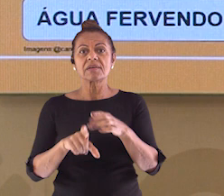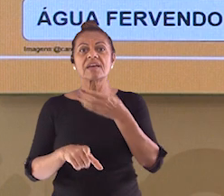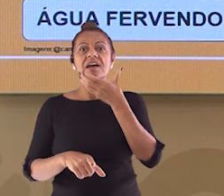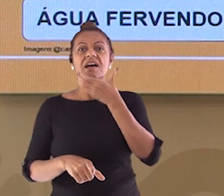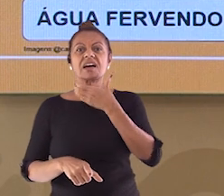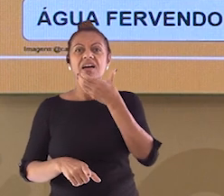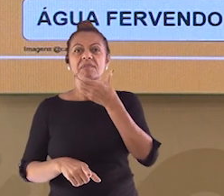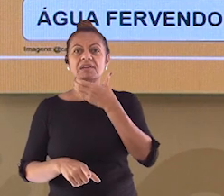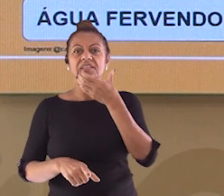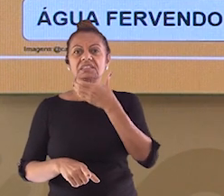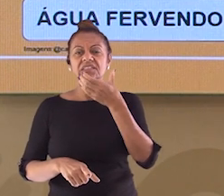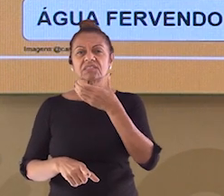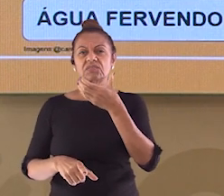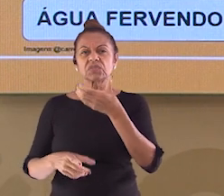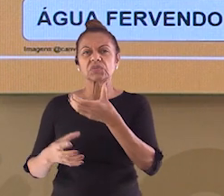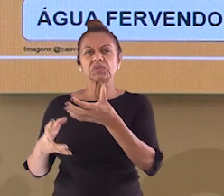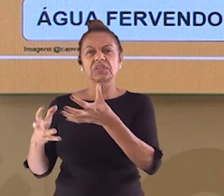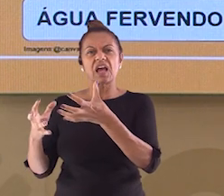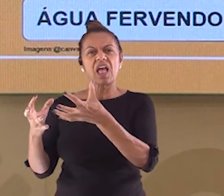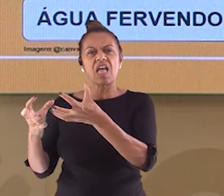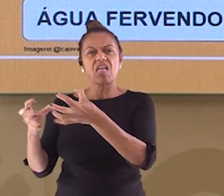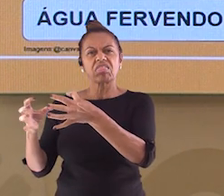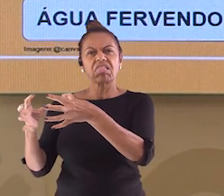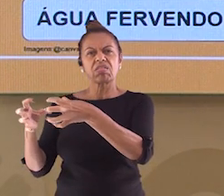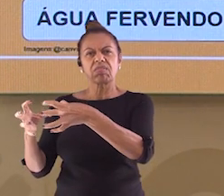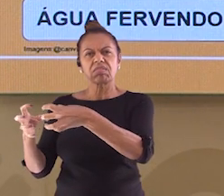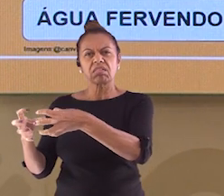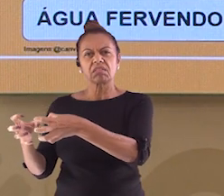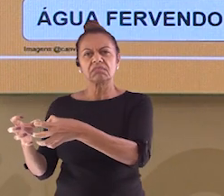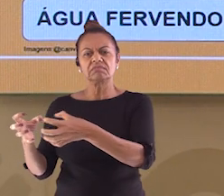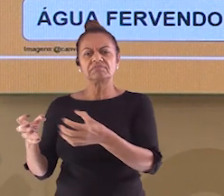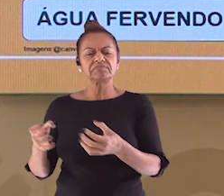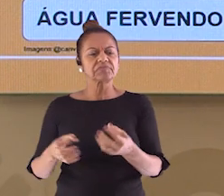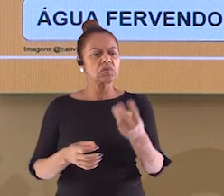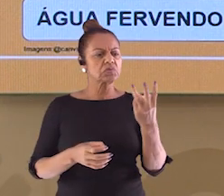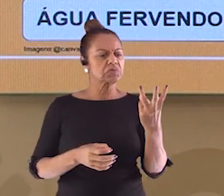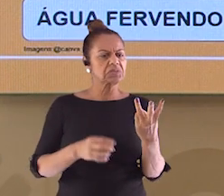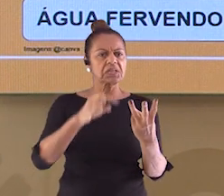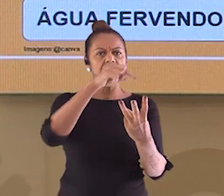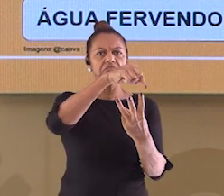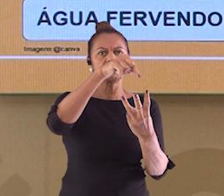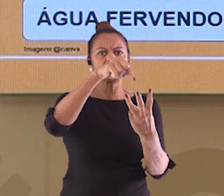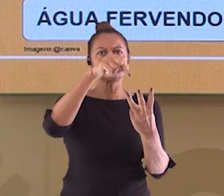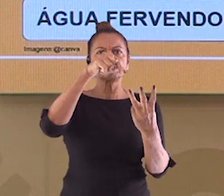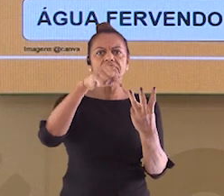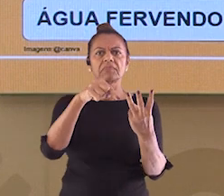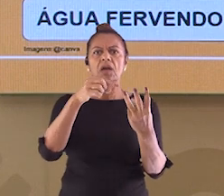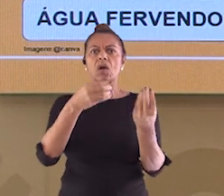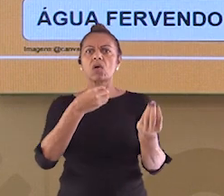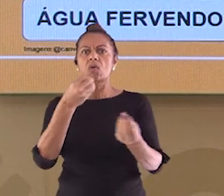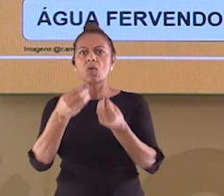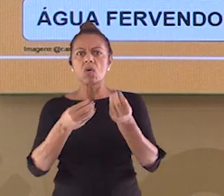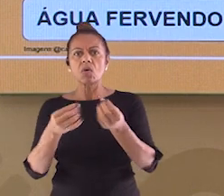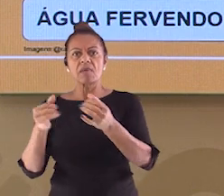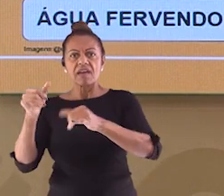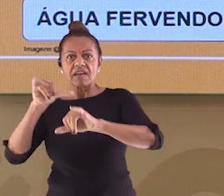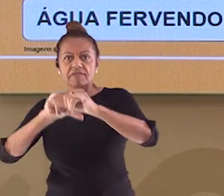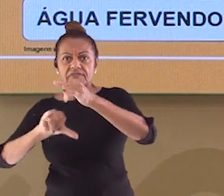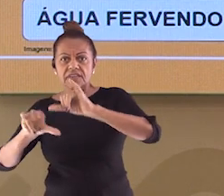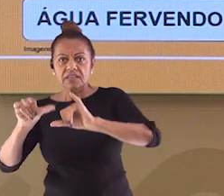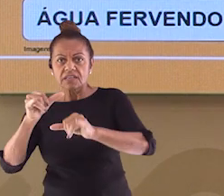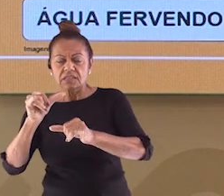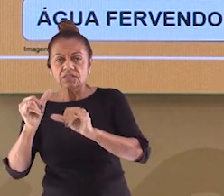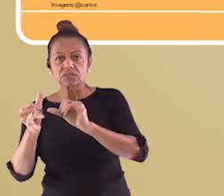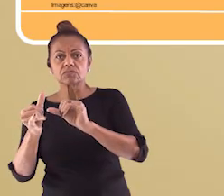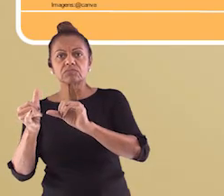aí, agora é com você. Você vai ter que classificar se é um fenômeno físico ou é um fenômeno químico. Eu vou te dar 15